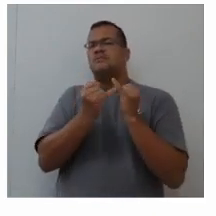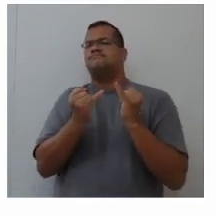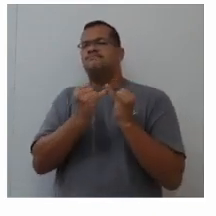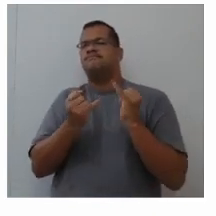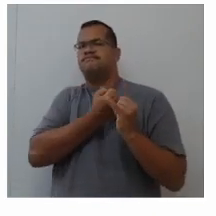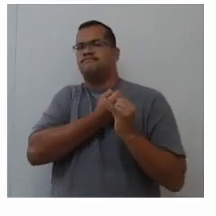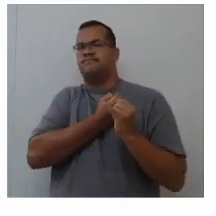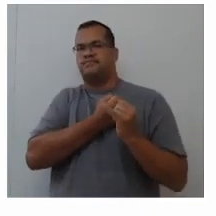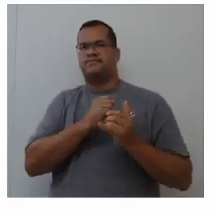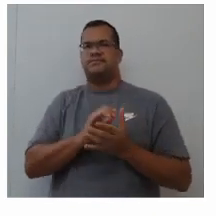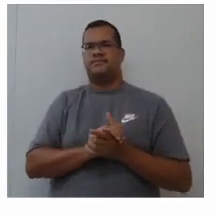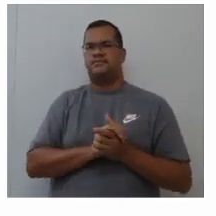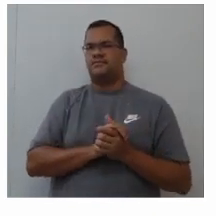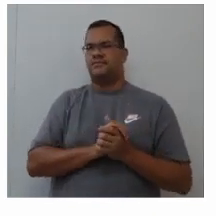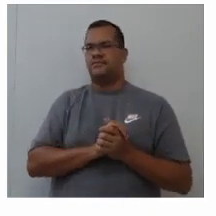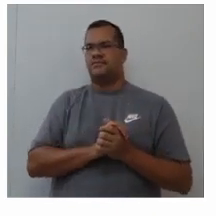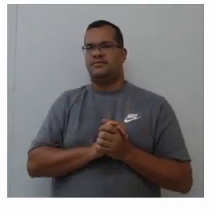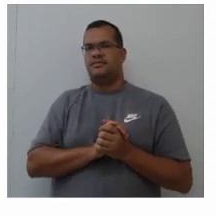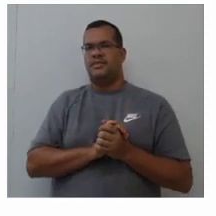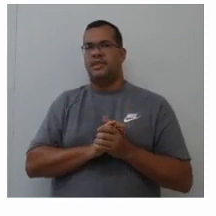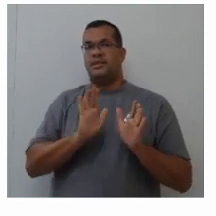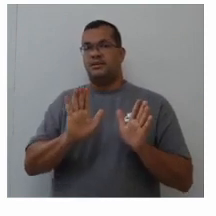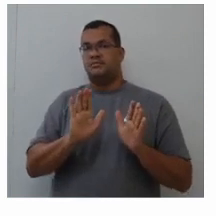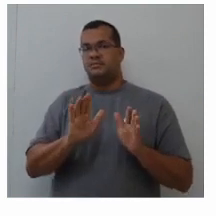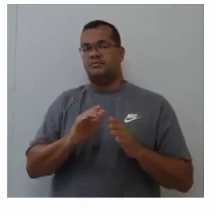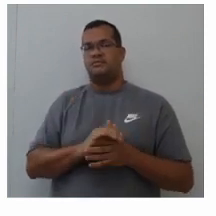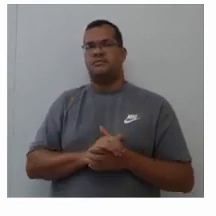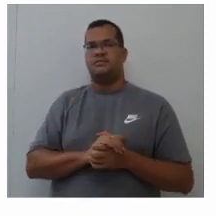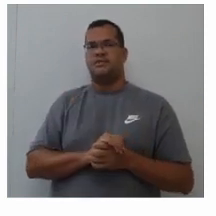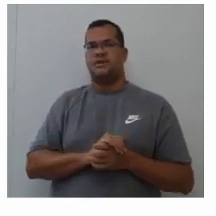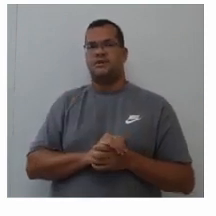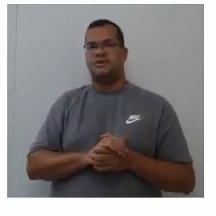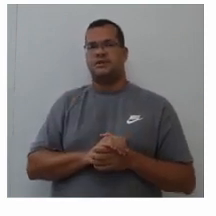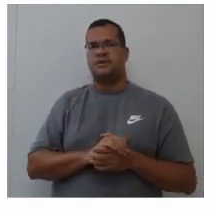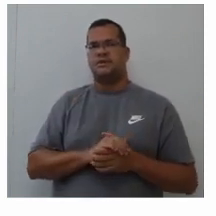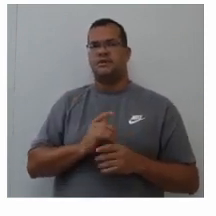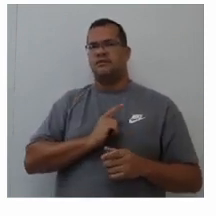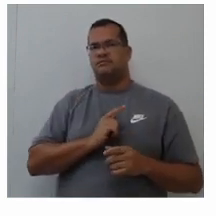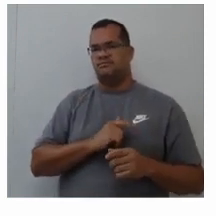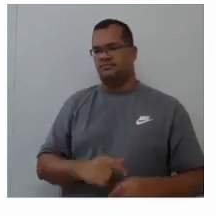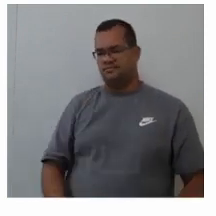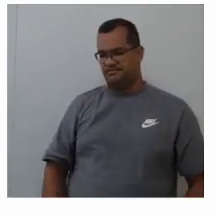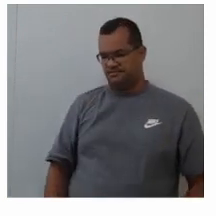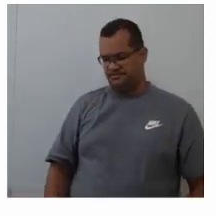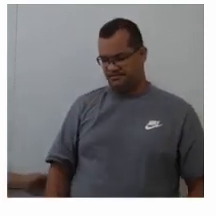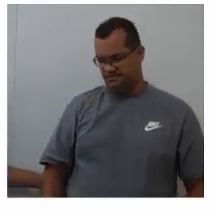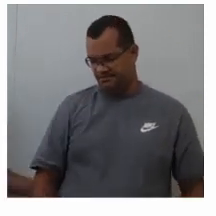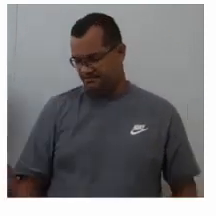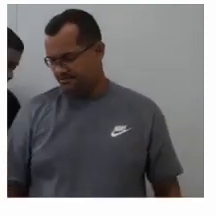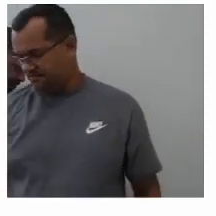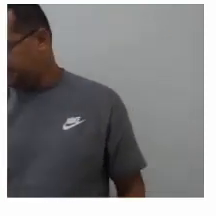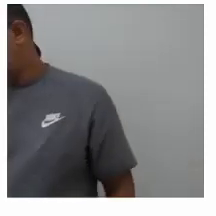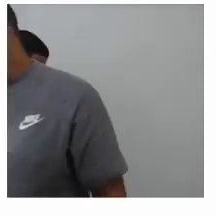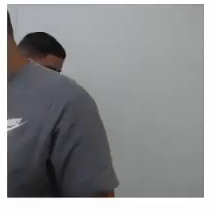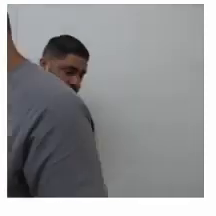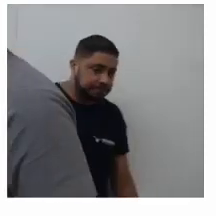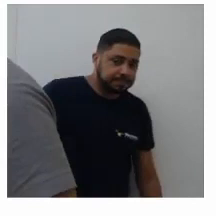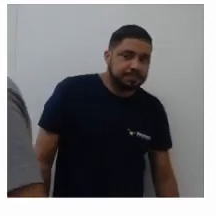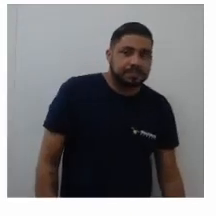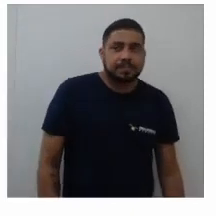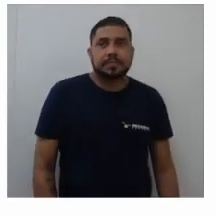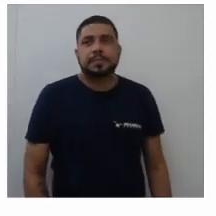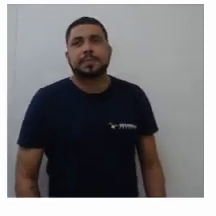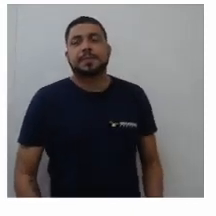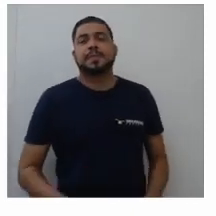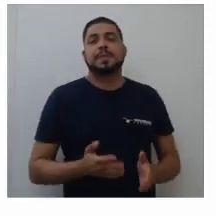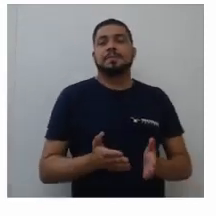aritmética, tá? Inevitavelmente, pessoal, você vai ter que trabalhar a parte aritmética, a